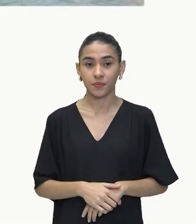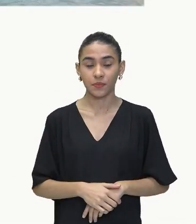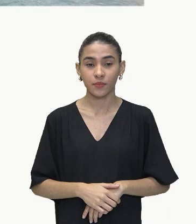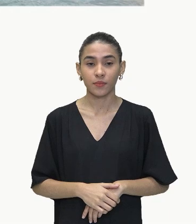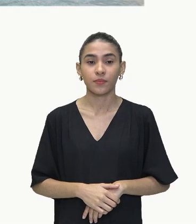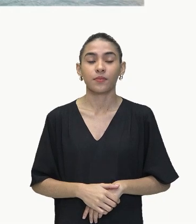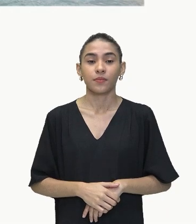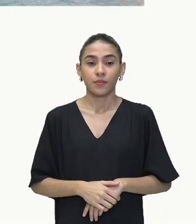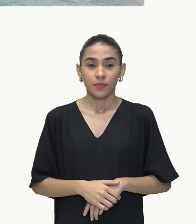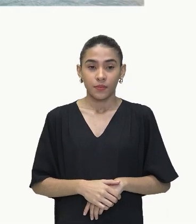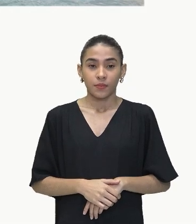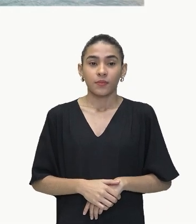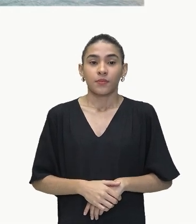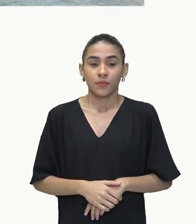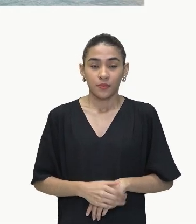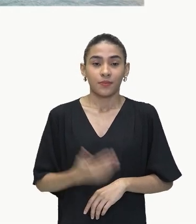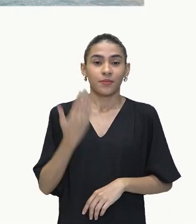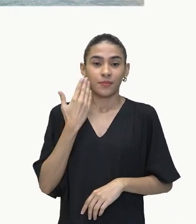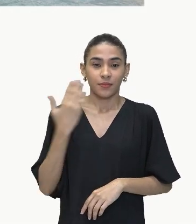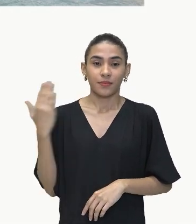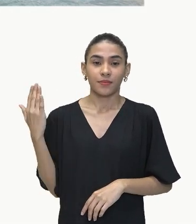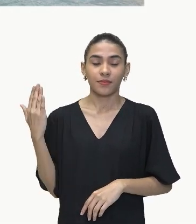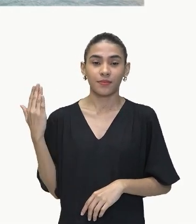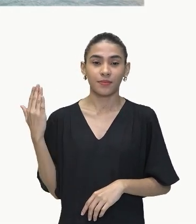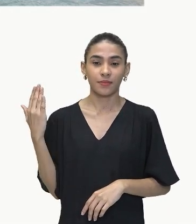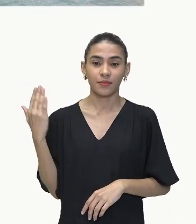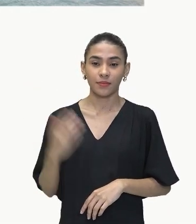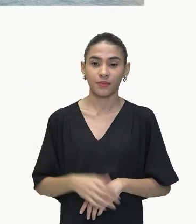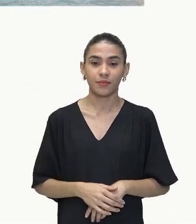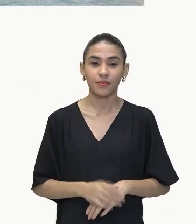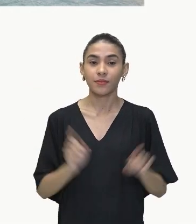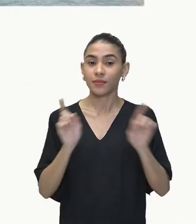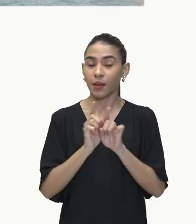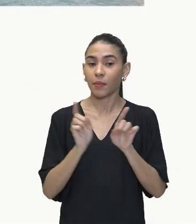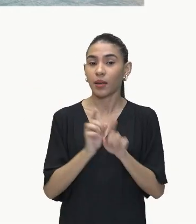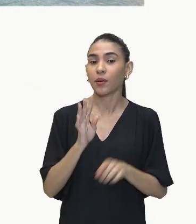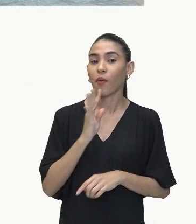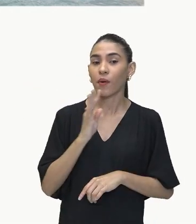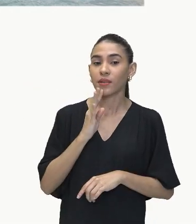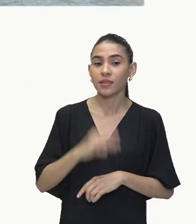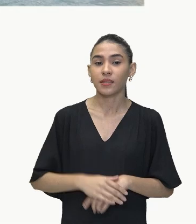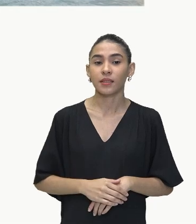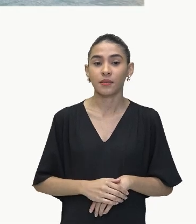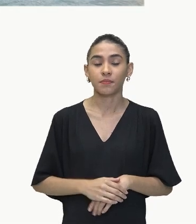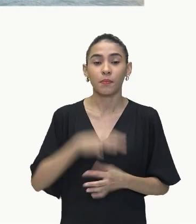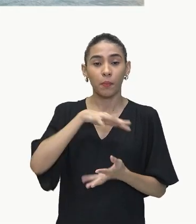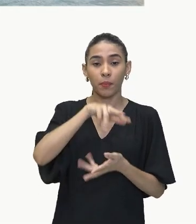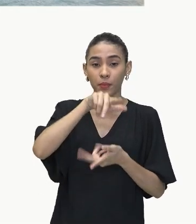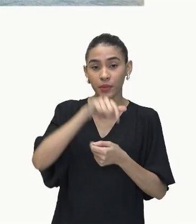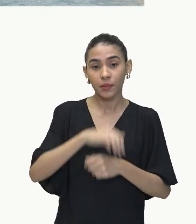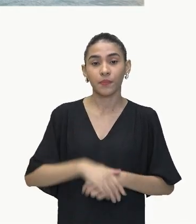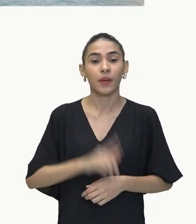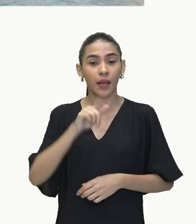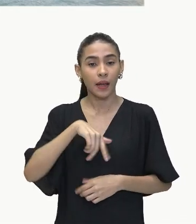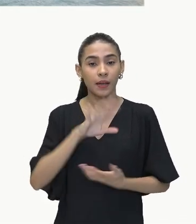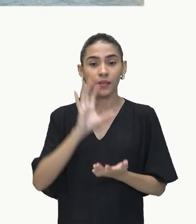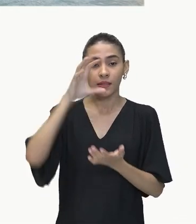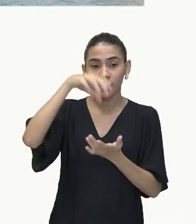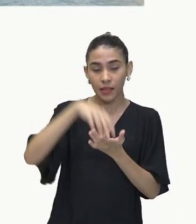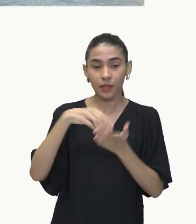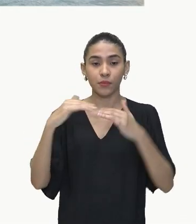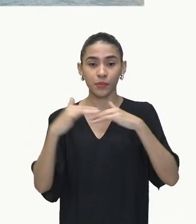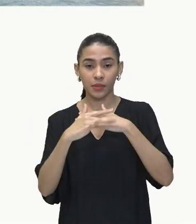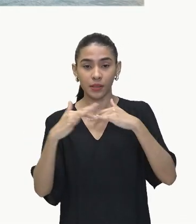E aí vamos às cidades globais, também conhecidas como cidades mundiais, que são centros